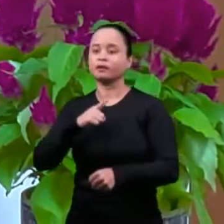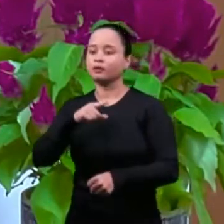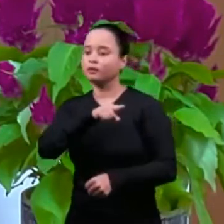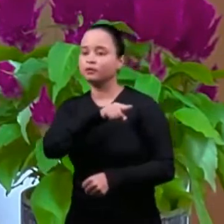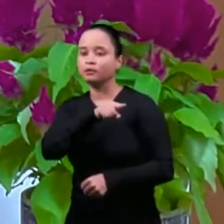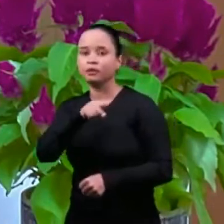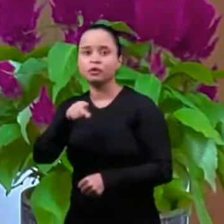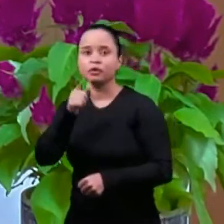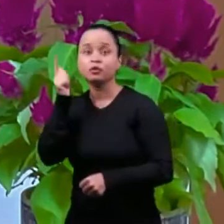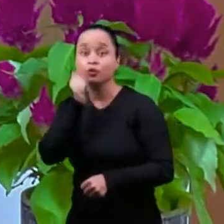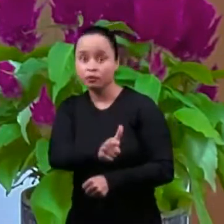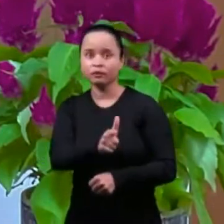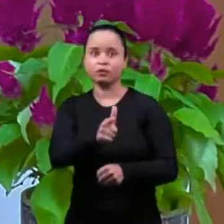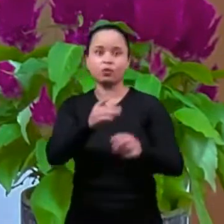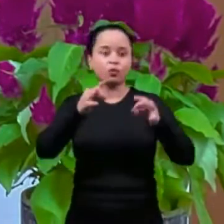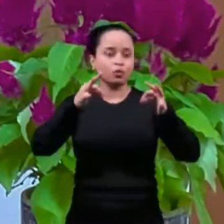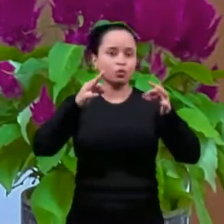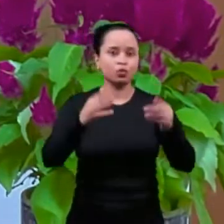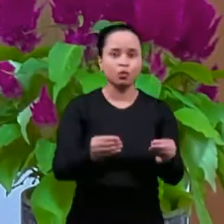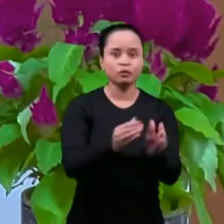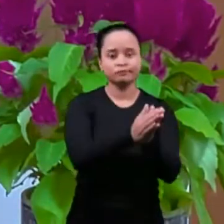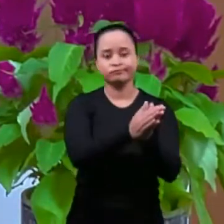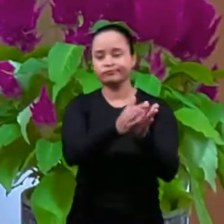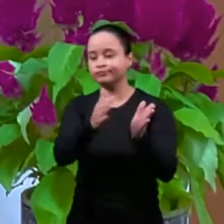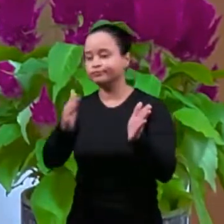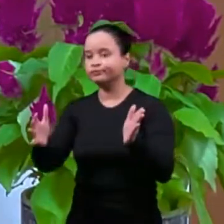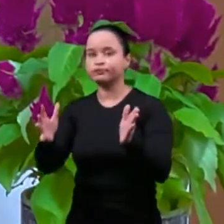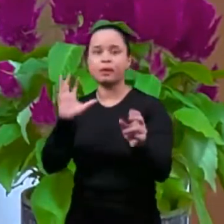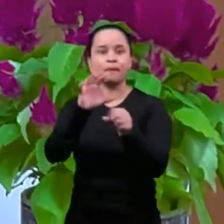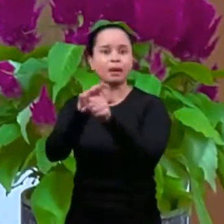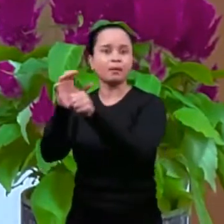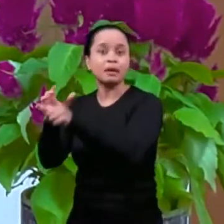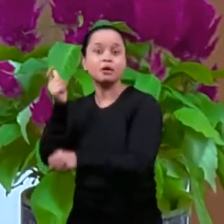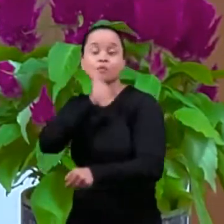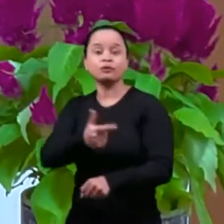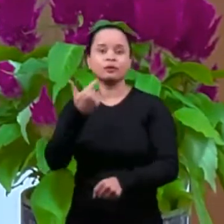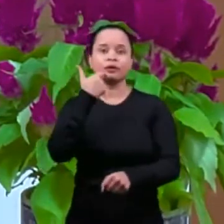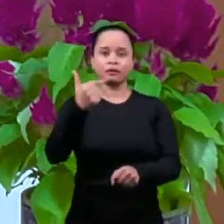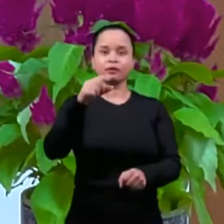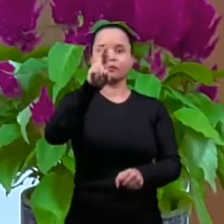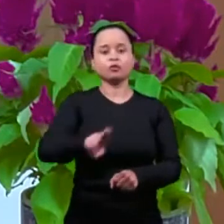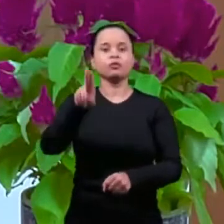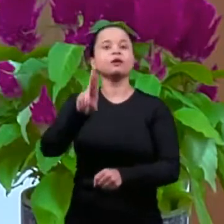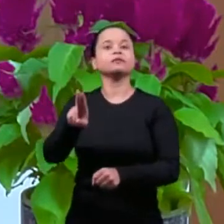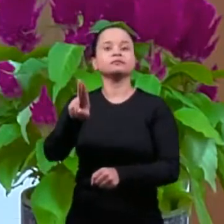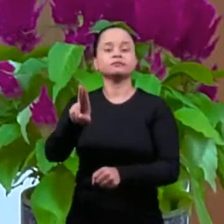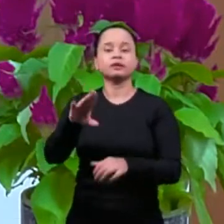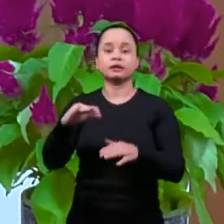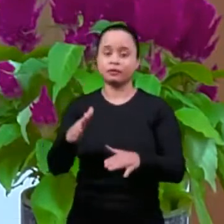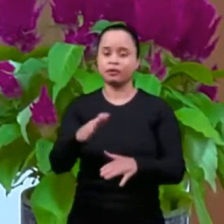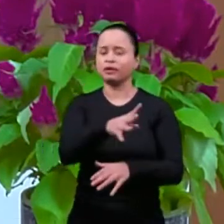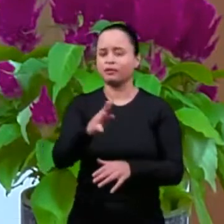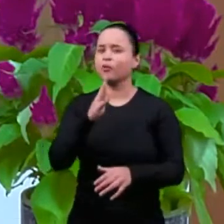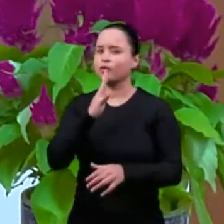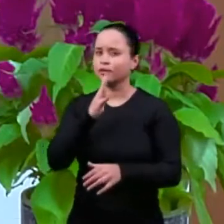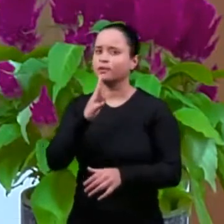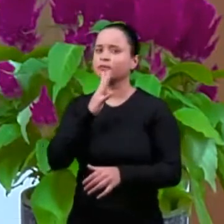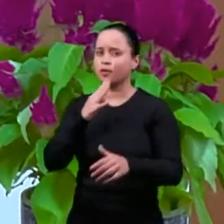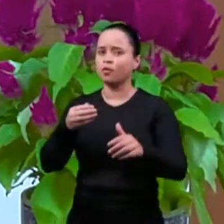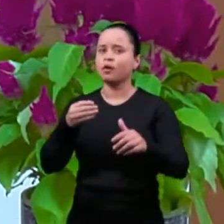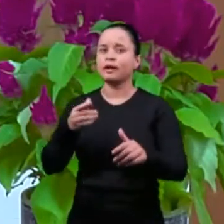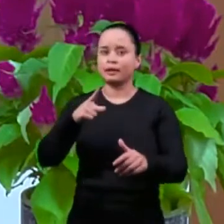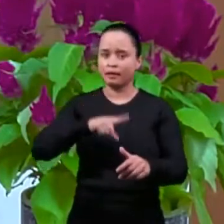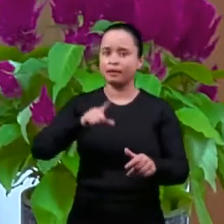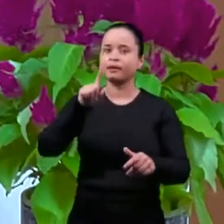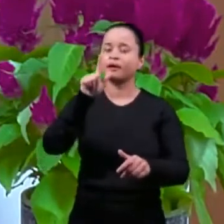passou. Então, a língua que era conhecida era, não é? Ali ficou bastante conhecido que era o